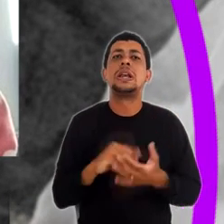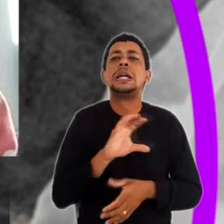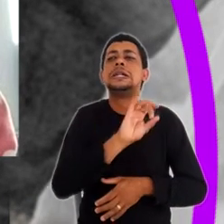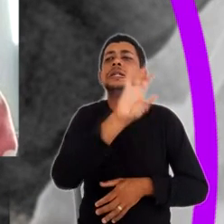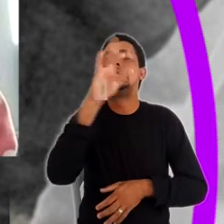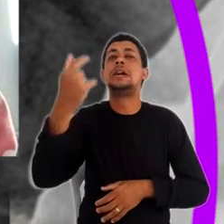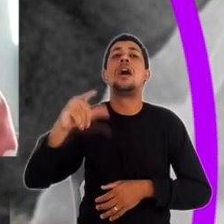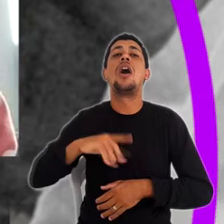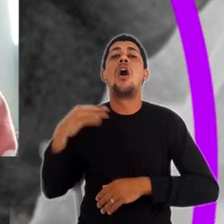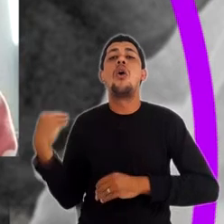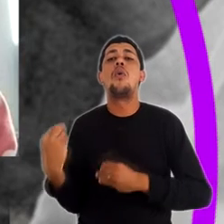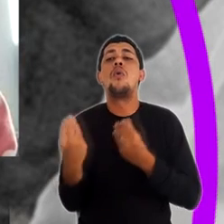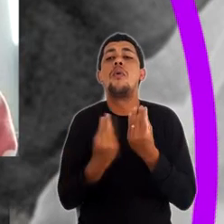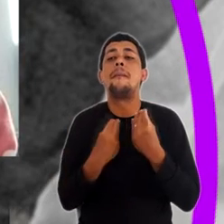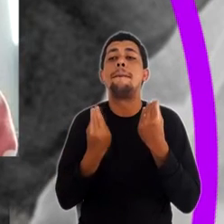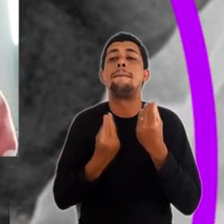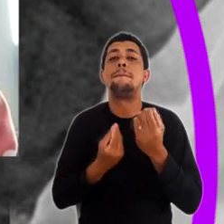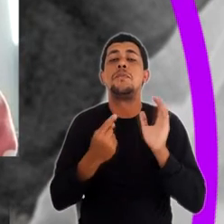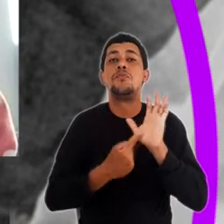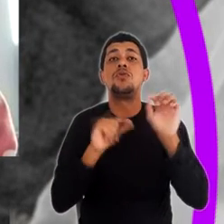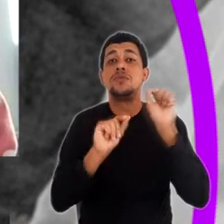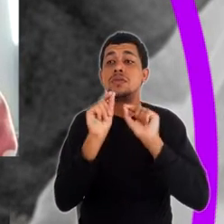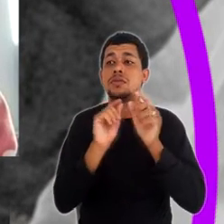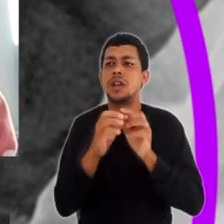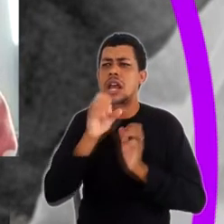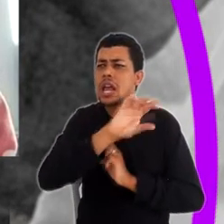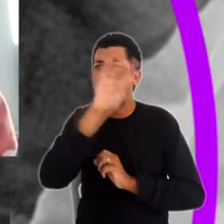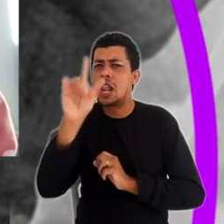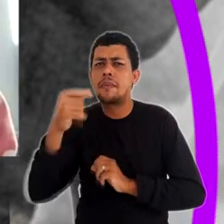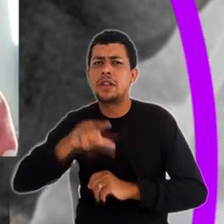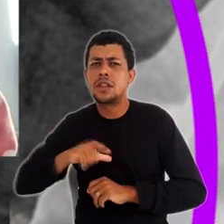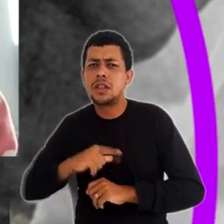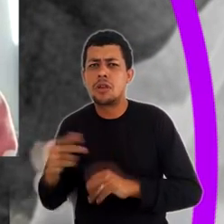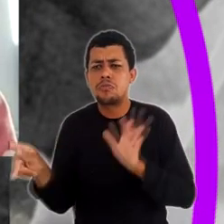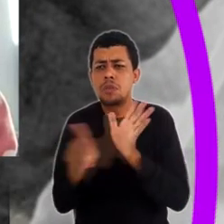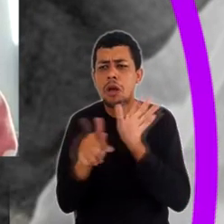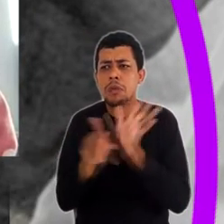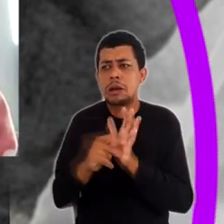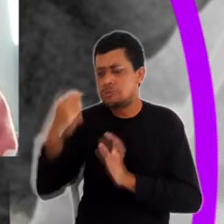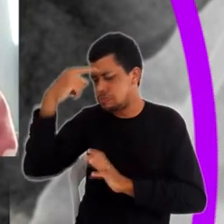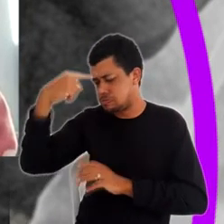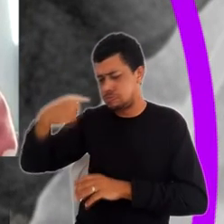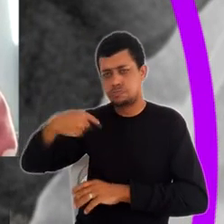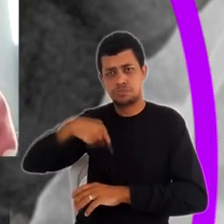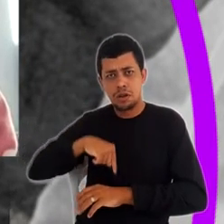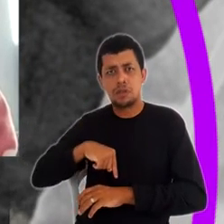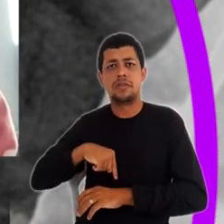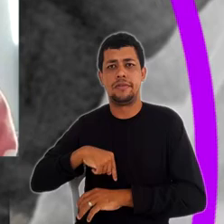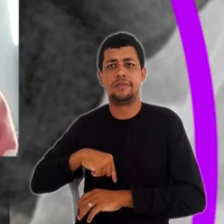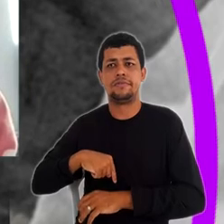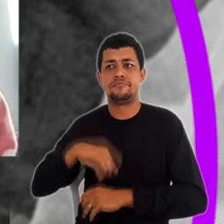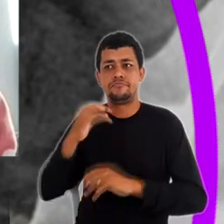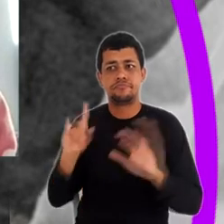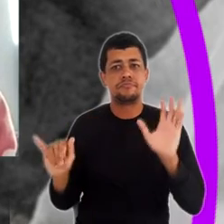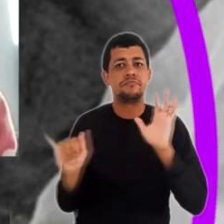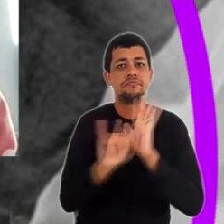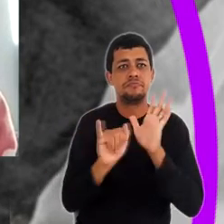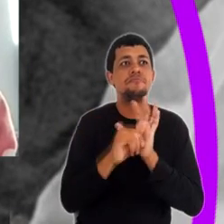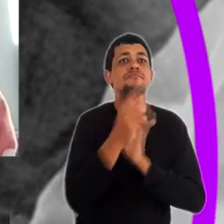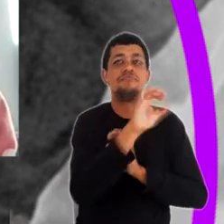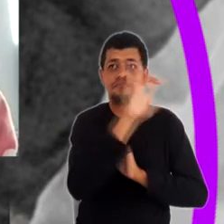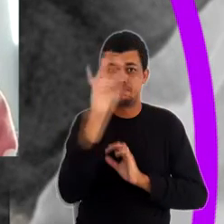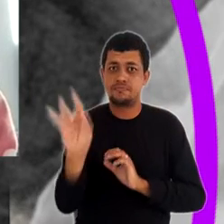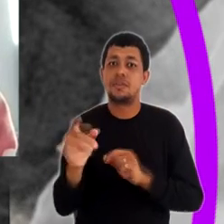uma traz. Vocês três cantam juntas, cada uma canta uma parte, aí cada uma traz uma mensagem, cada uma traz como fosse uma parte de